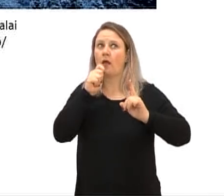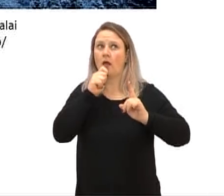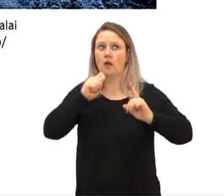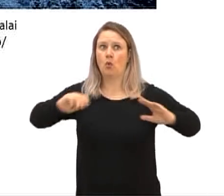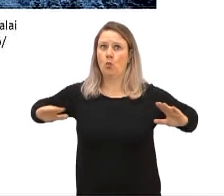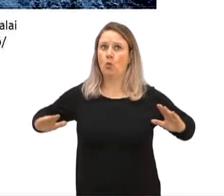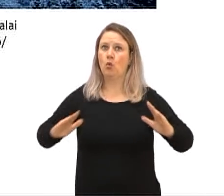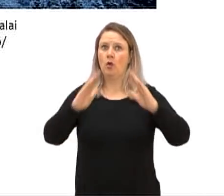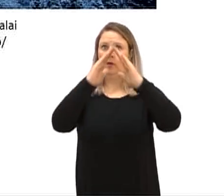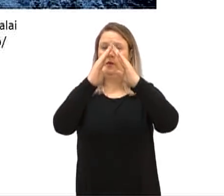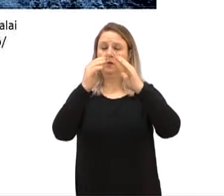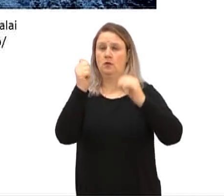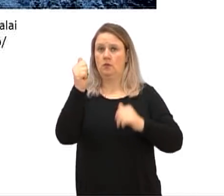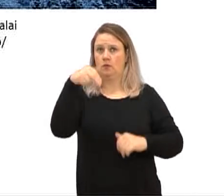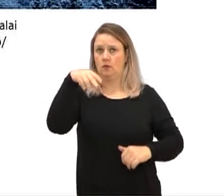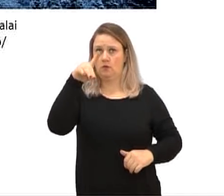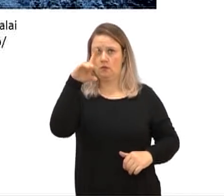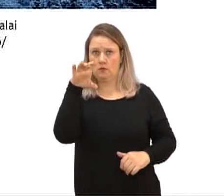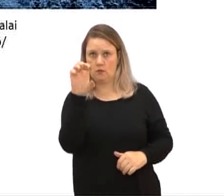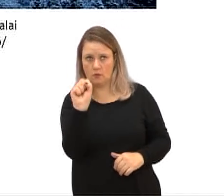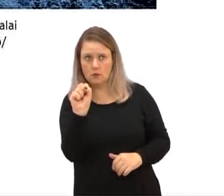tem uma imagem da Cordilheira dos Andes,